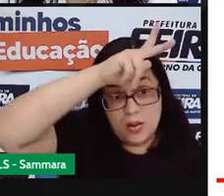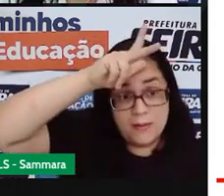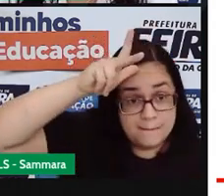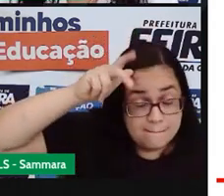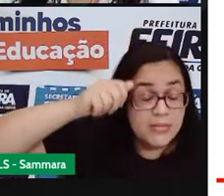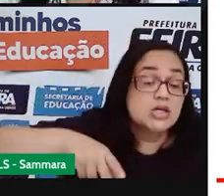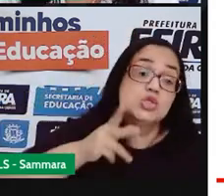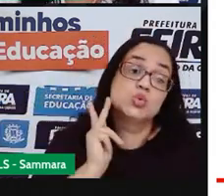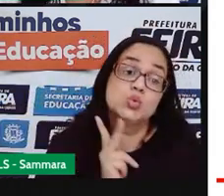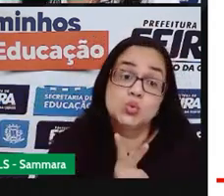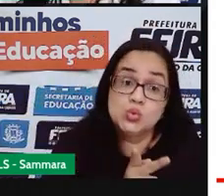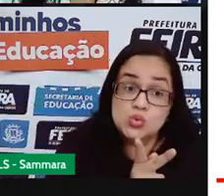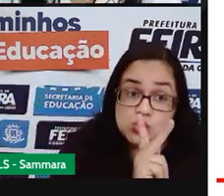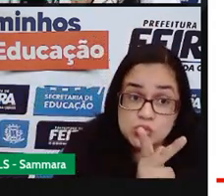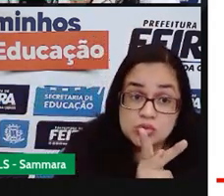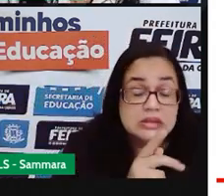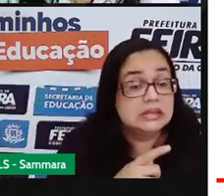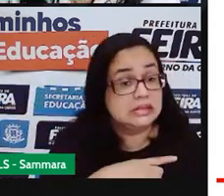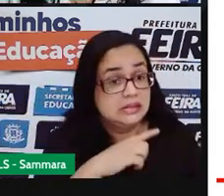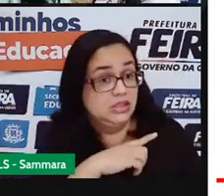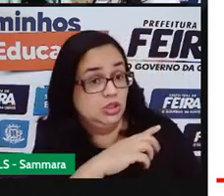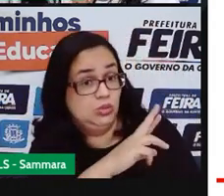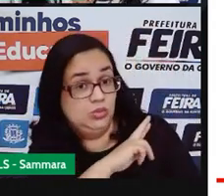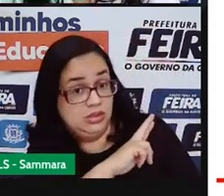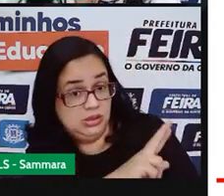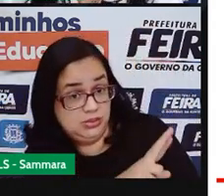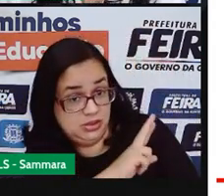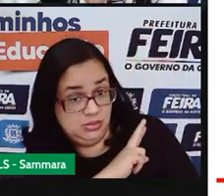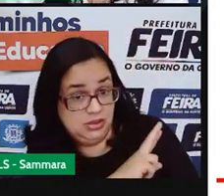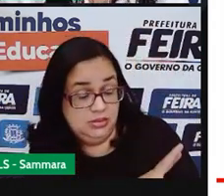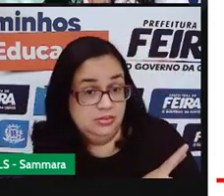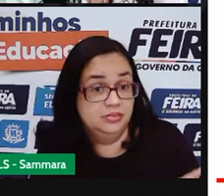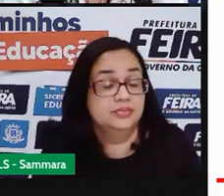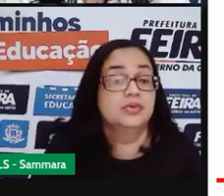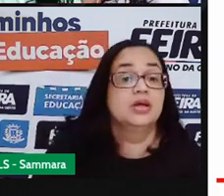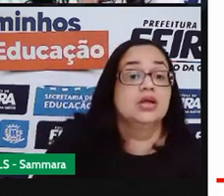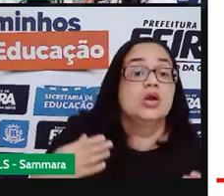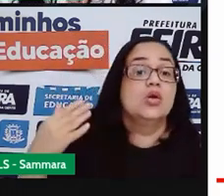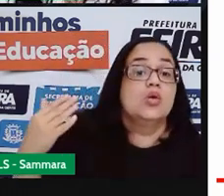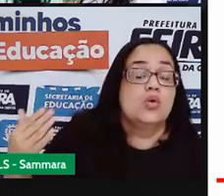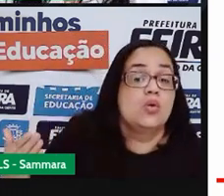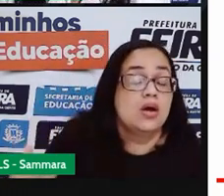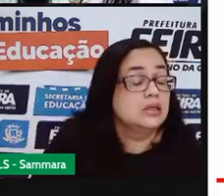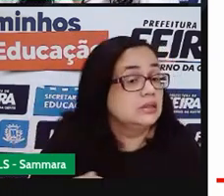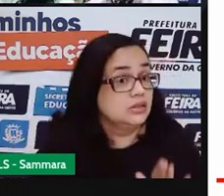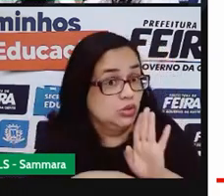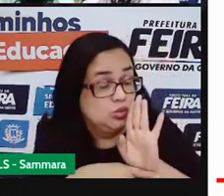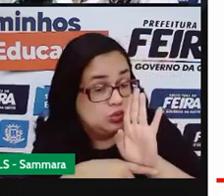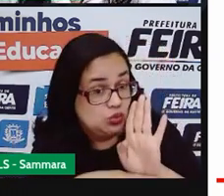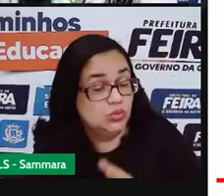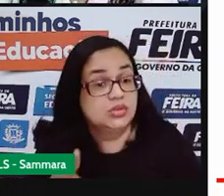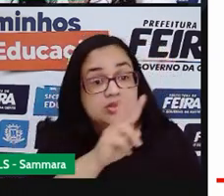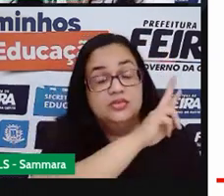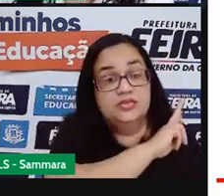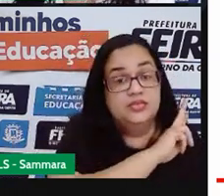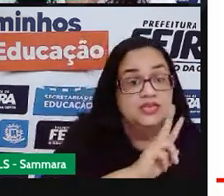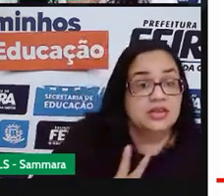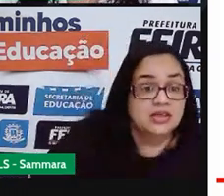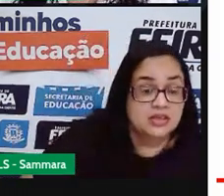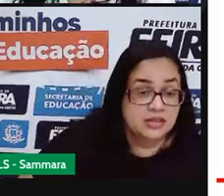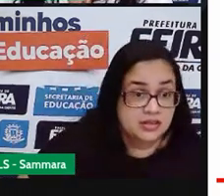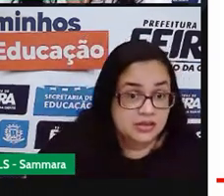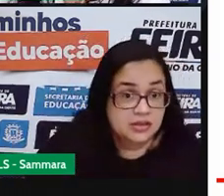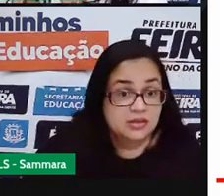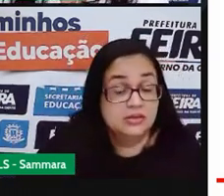continuam com muitas responsabilidades. As funções e atribuições dos vereadores são